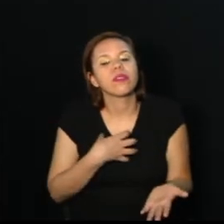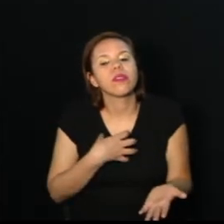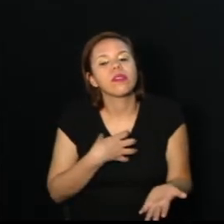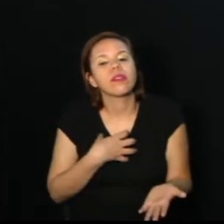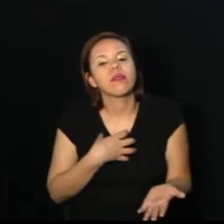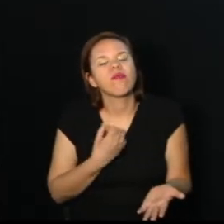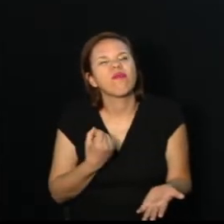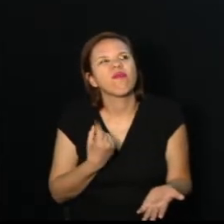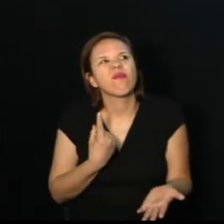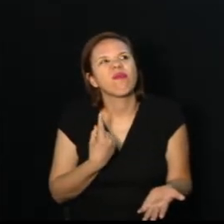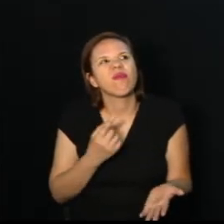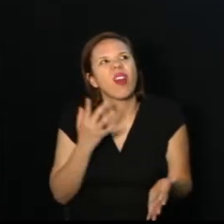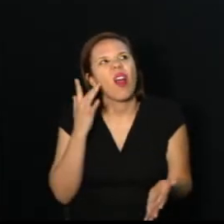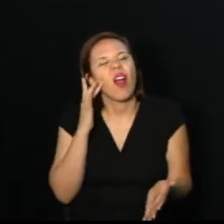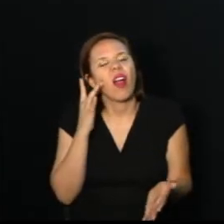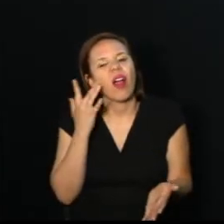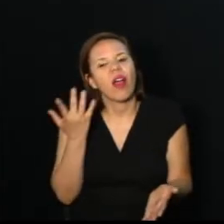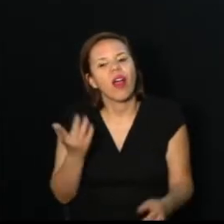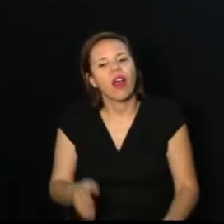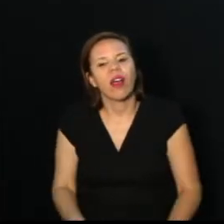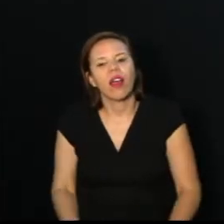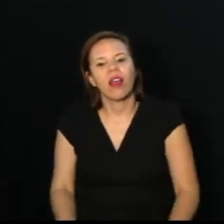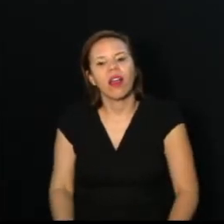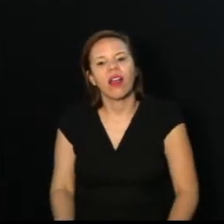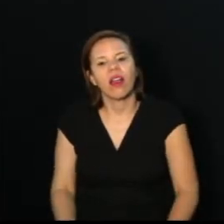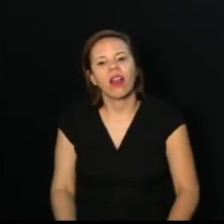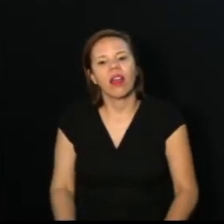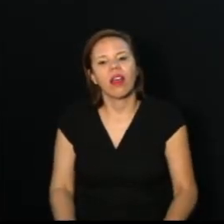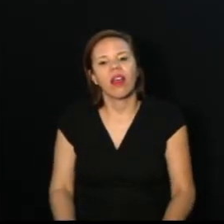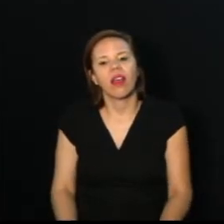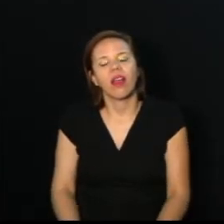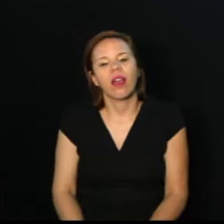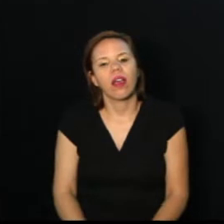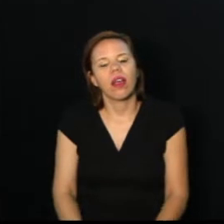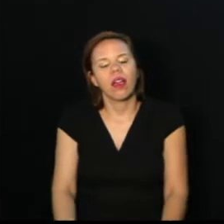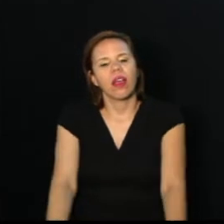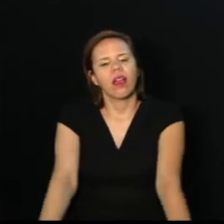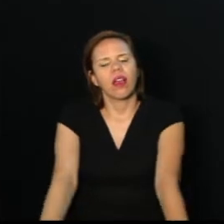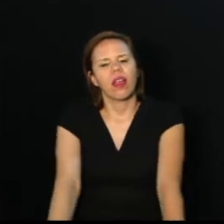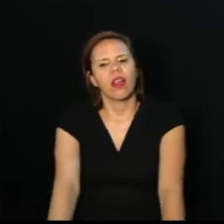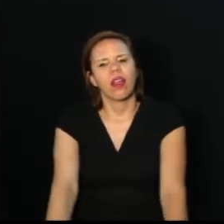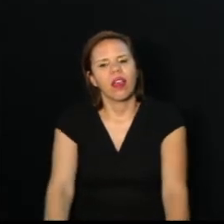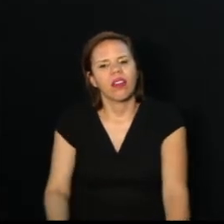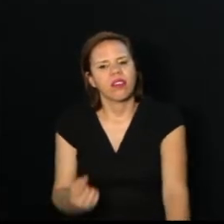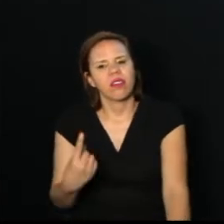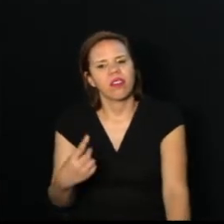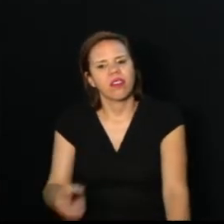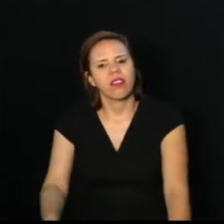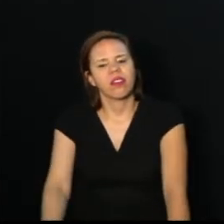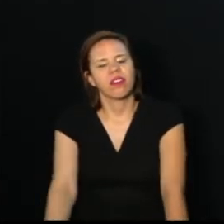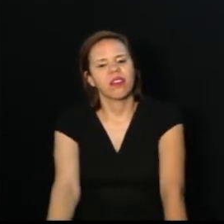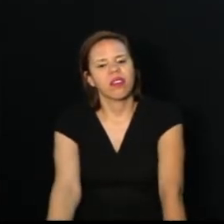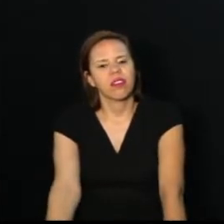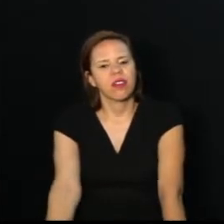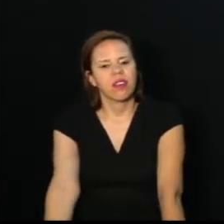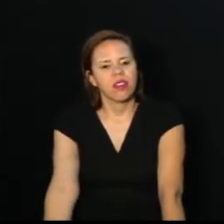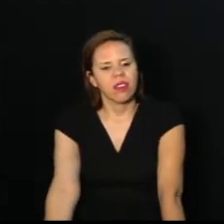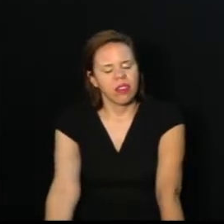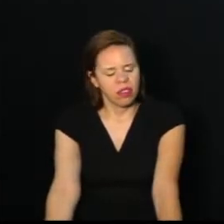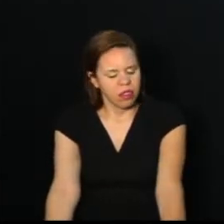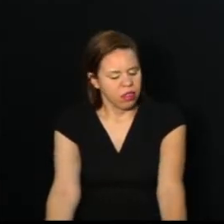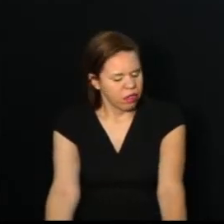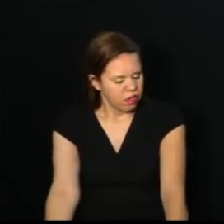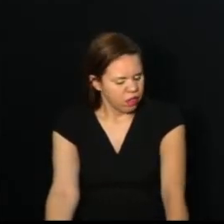meio estranha, eu acho. Não? É estranho isso, eu acho.